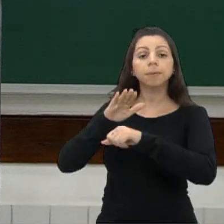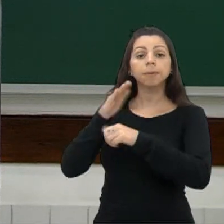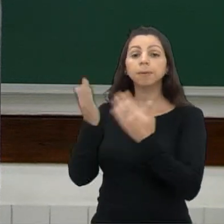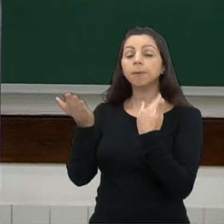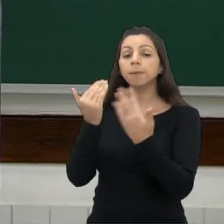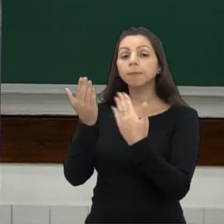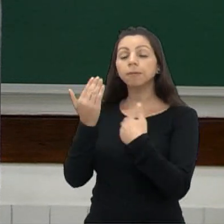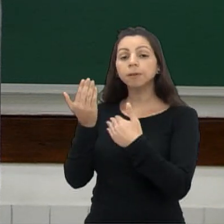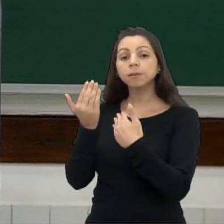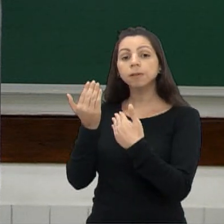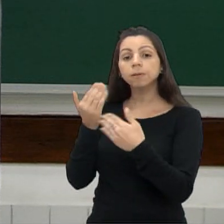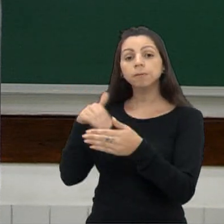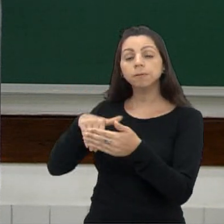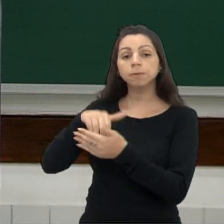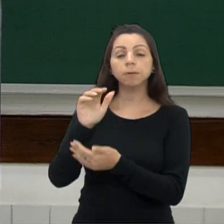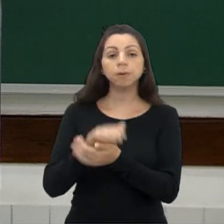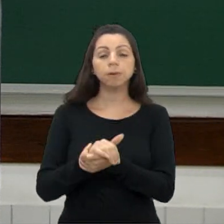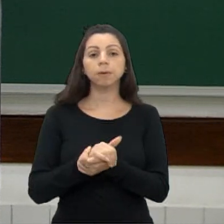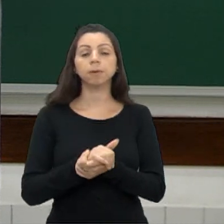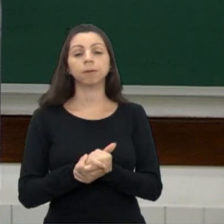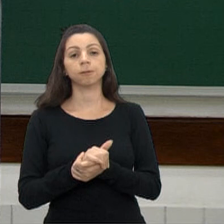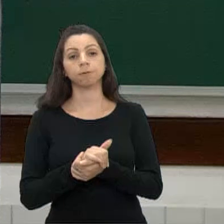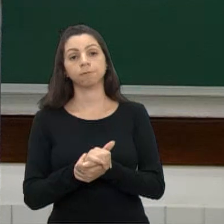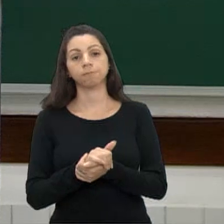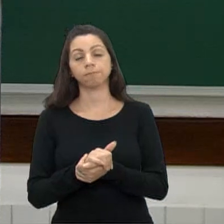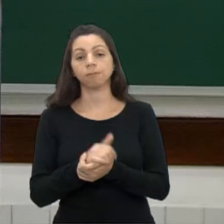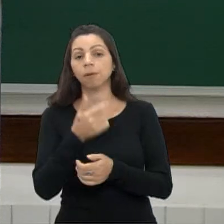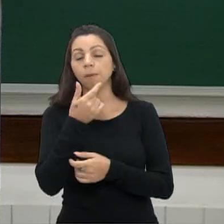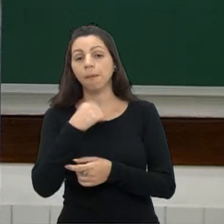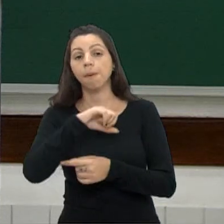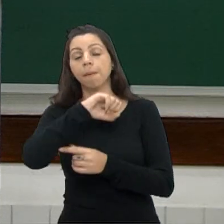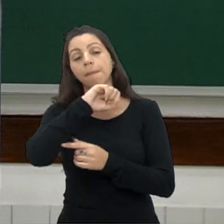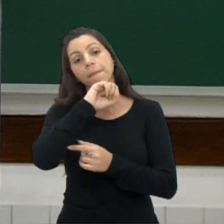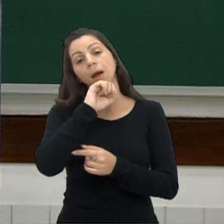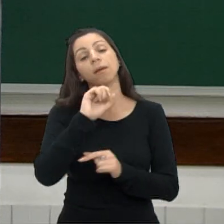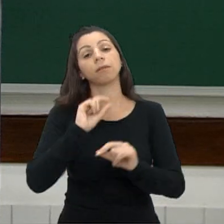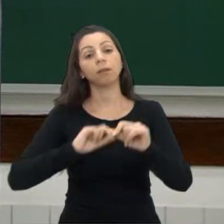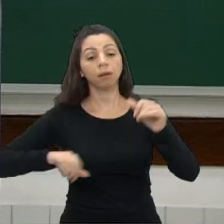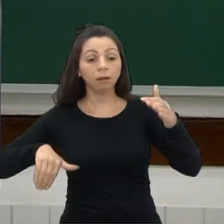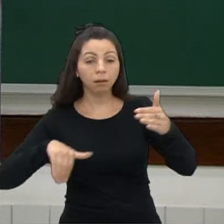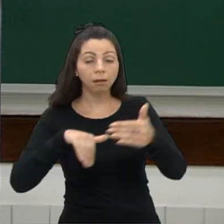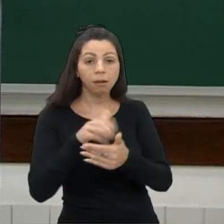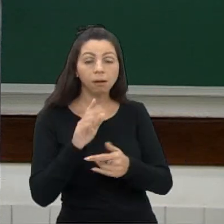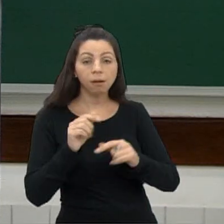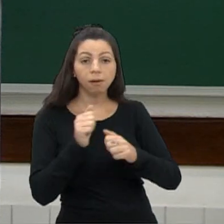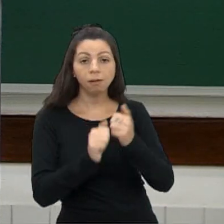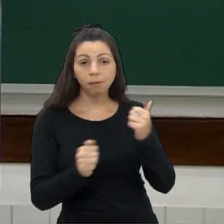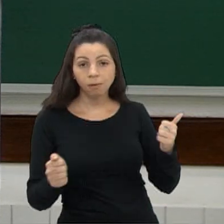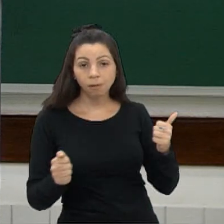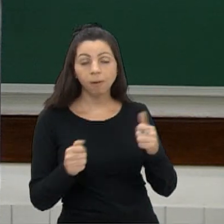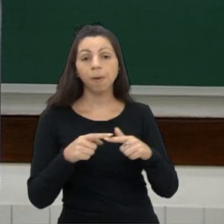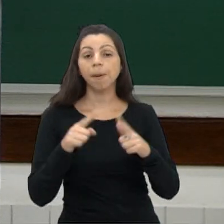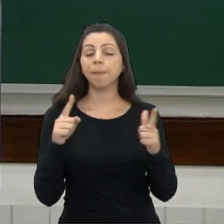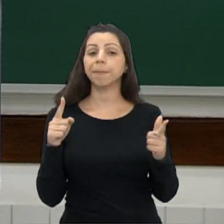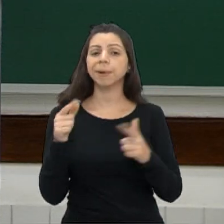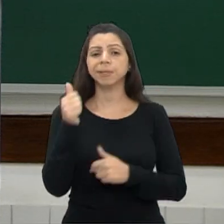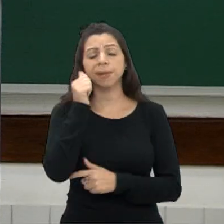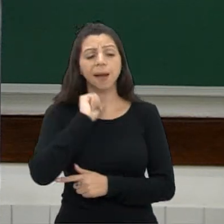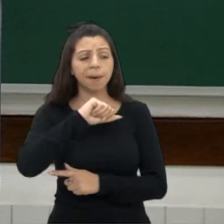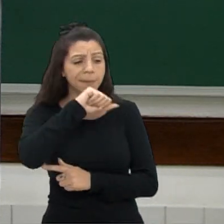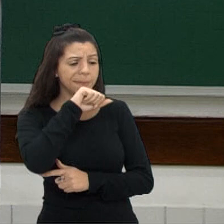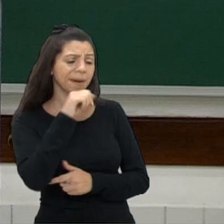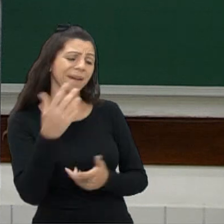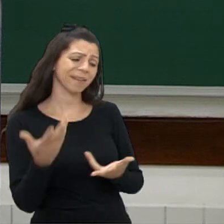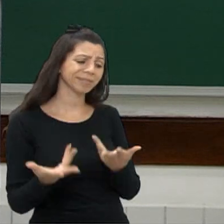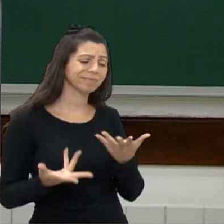qualquer assunto para a conversa. Então o pai decide falar sobre o jogo, mas a mãe faz uma ressalva, diz que